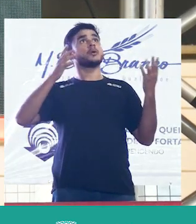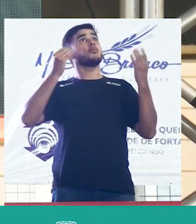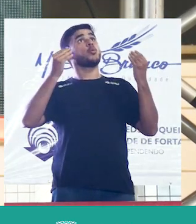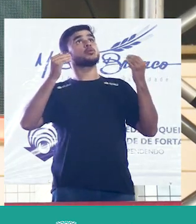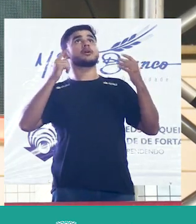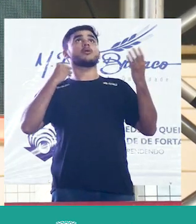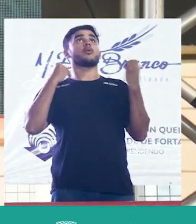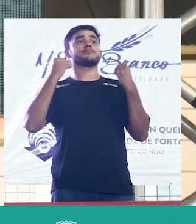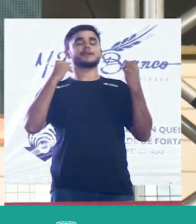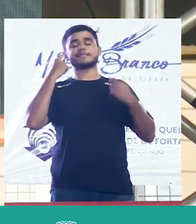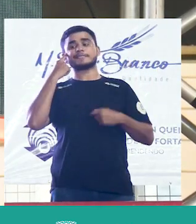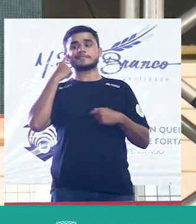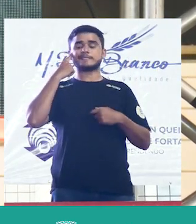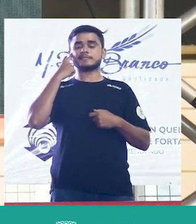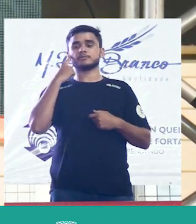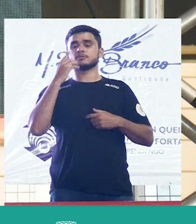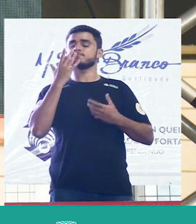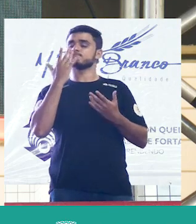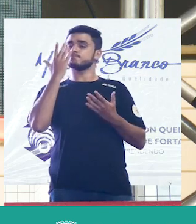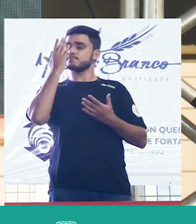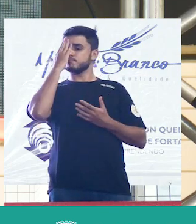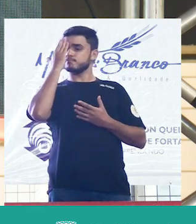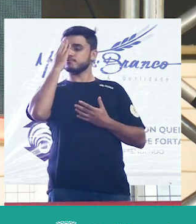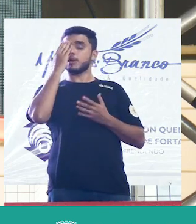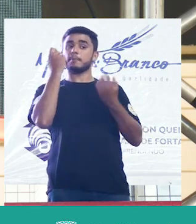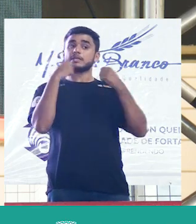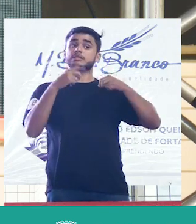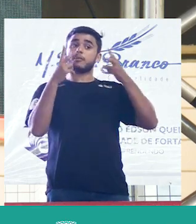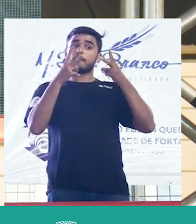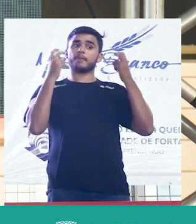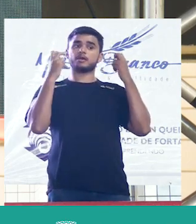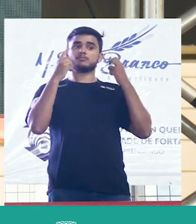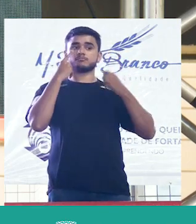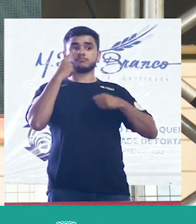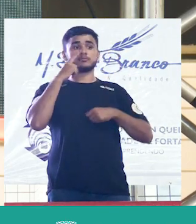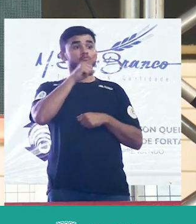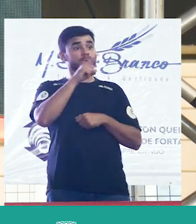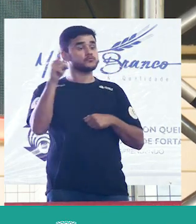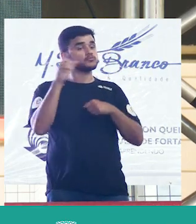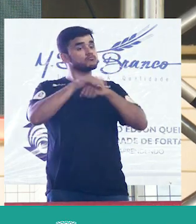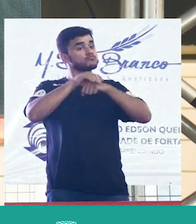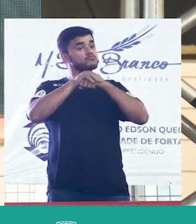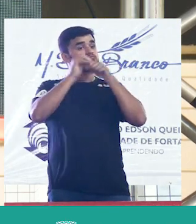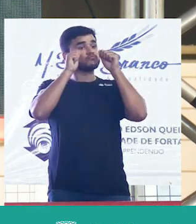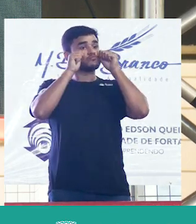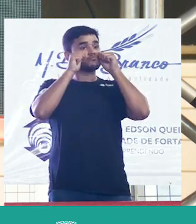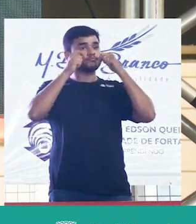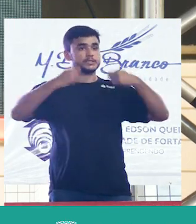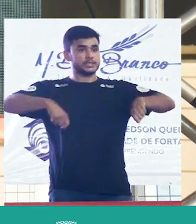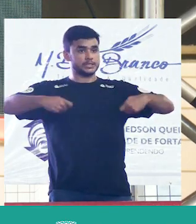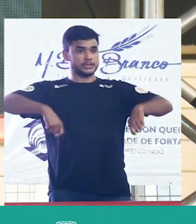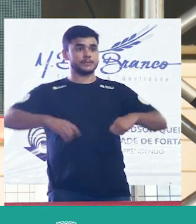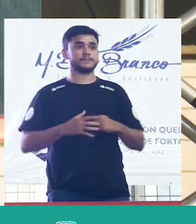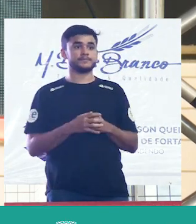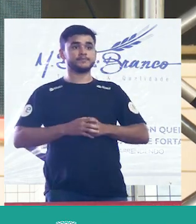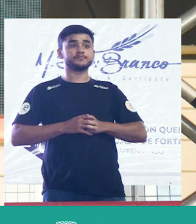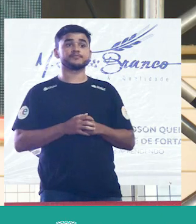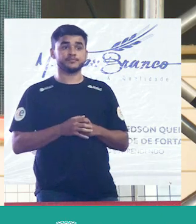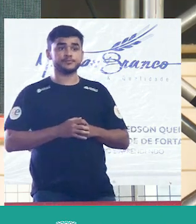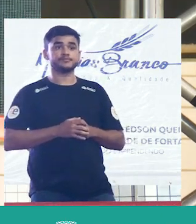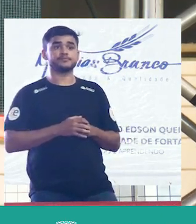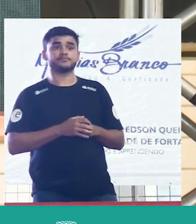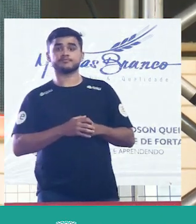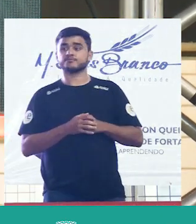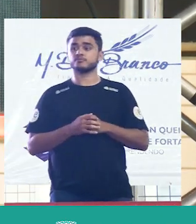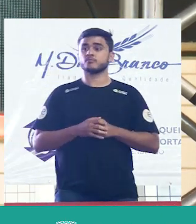poder resolver. Não é o caso mais difícil, mas em termos de percepção é o que talvez dê mais trabalho. Essa questão